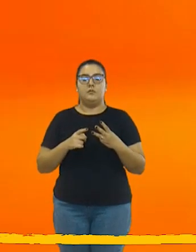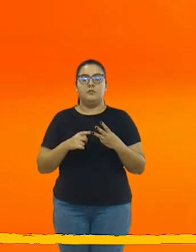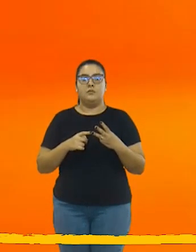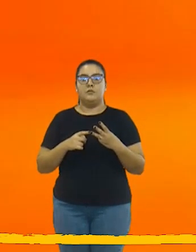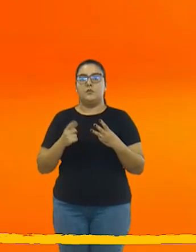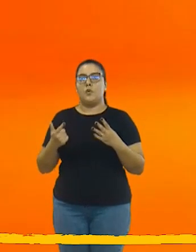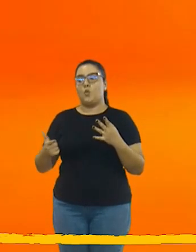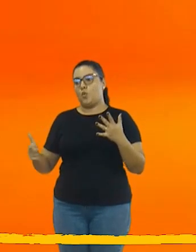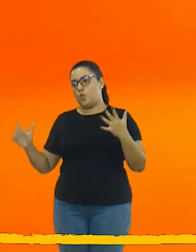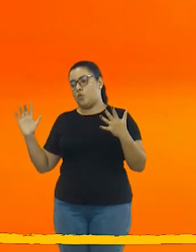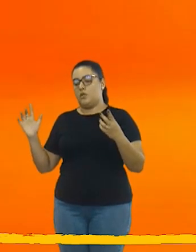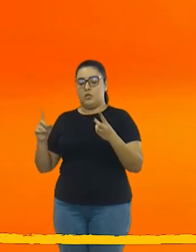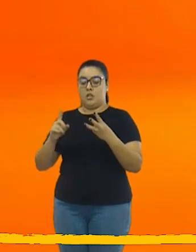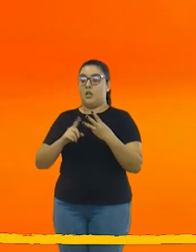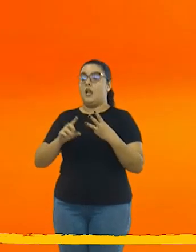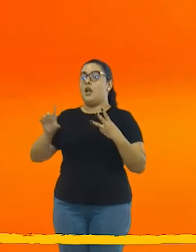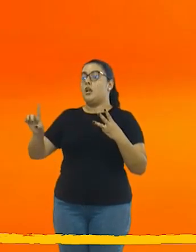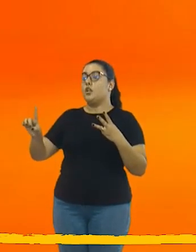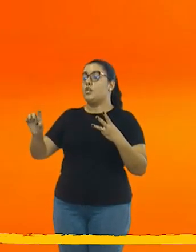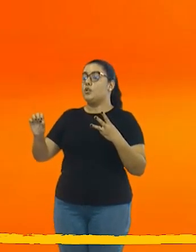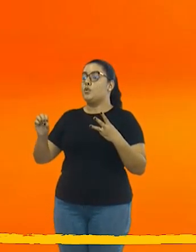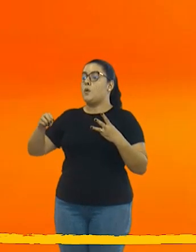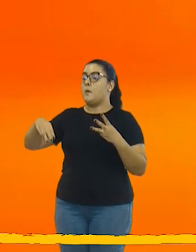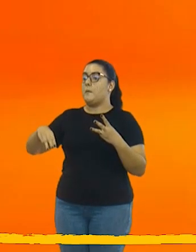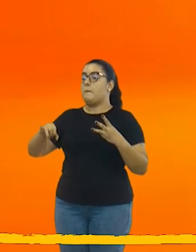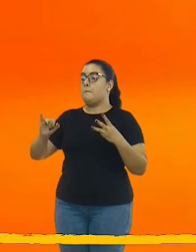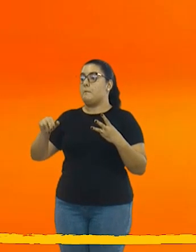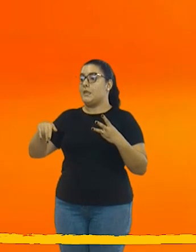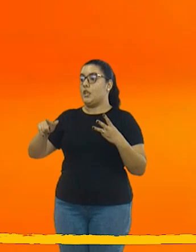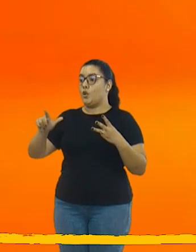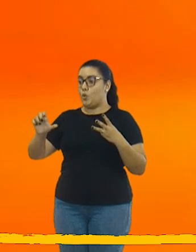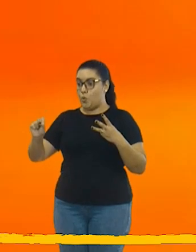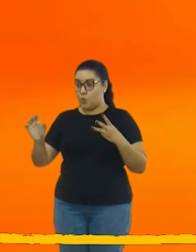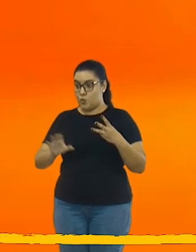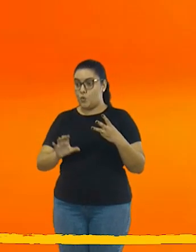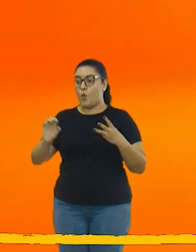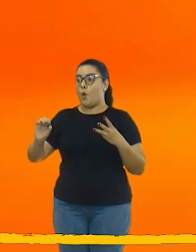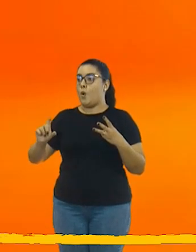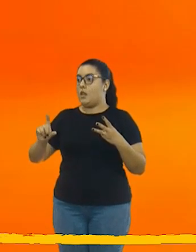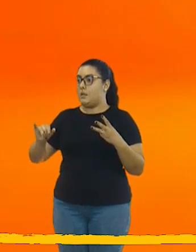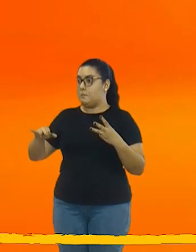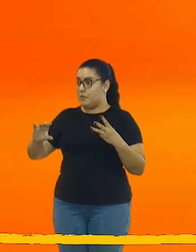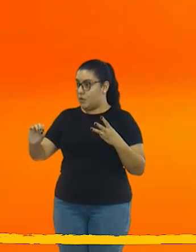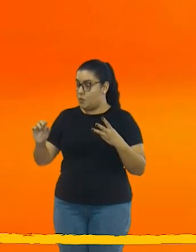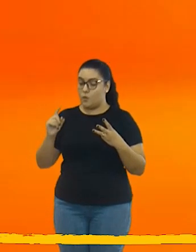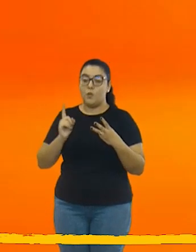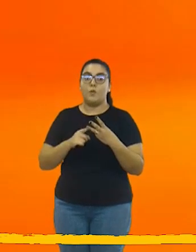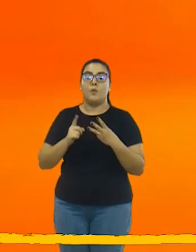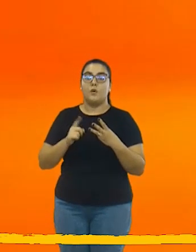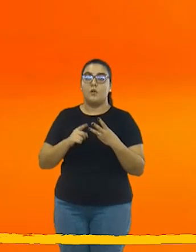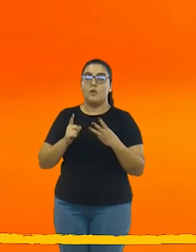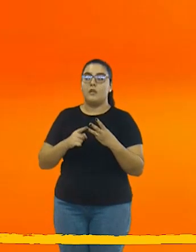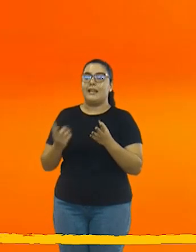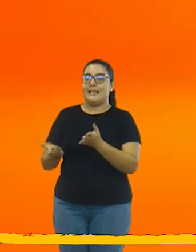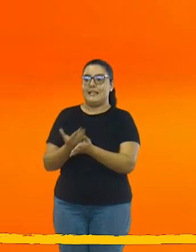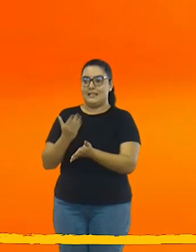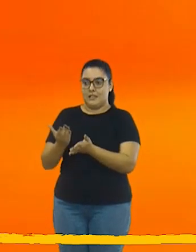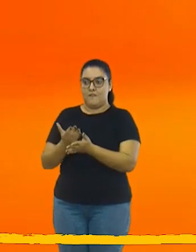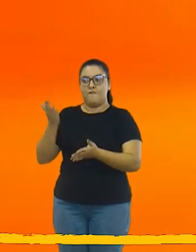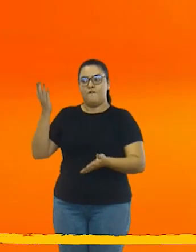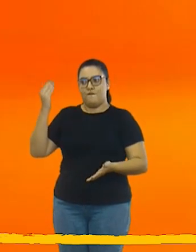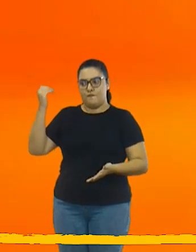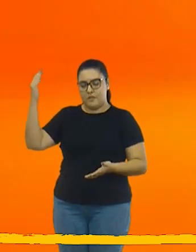Entende? Domingos Olímpio, que escreveu Luzia Homem.